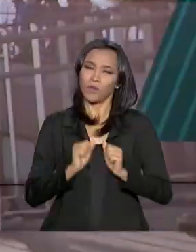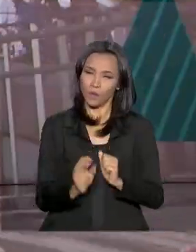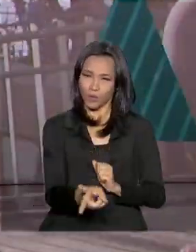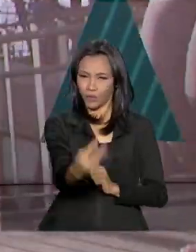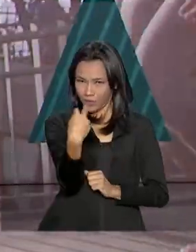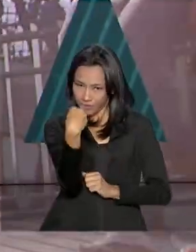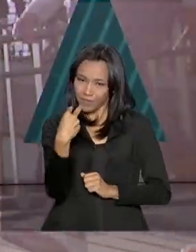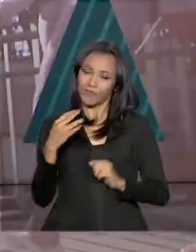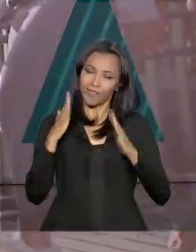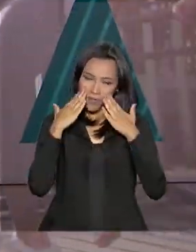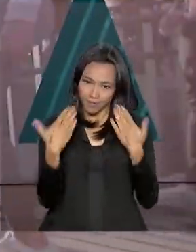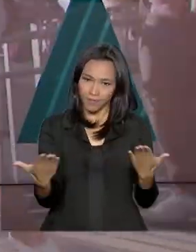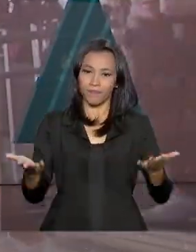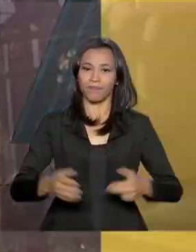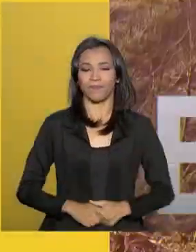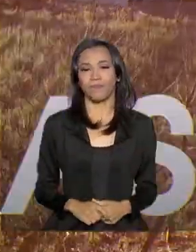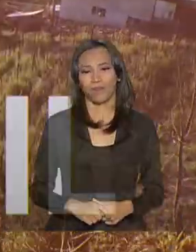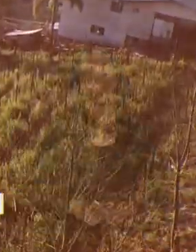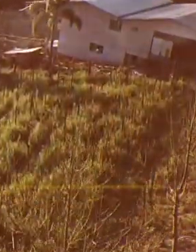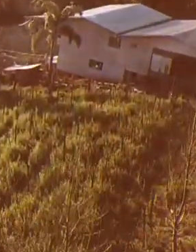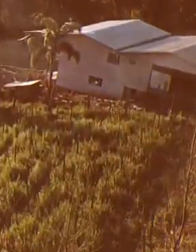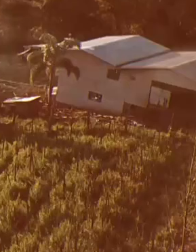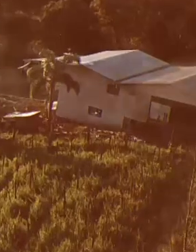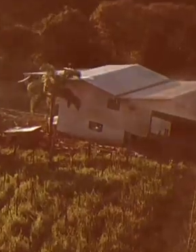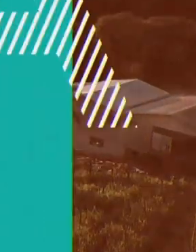brasil em dia já está no ar